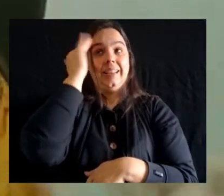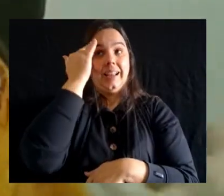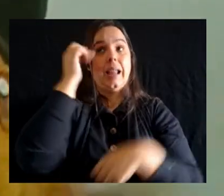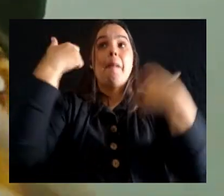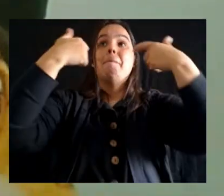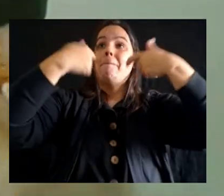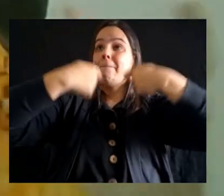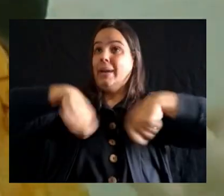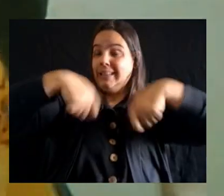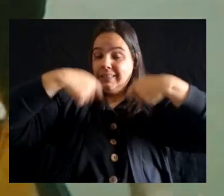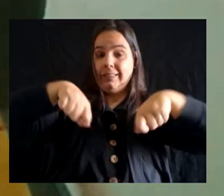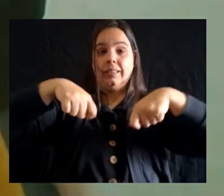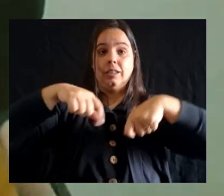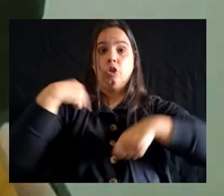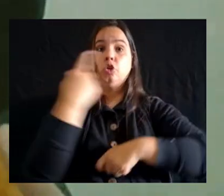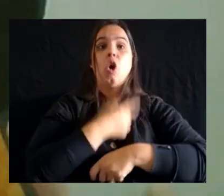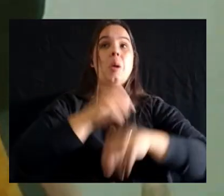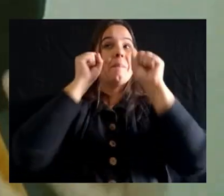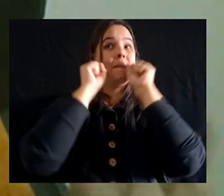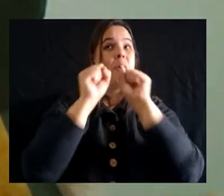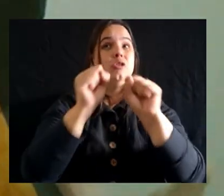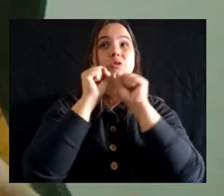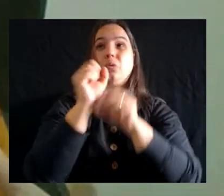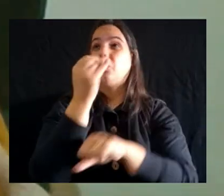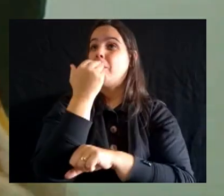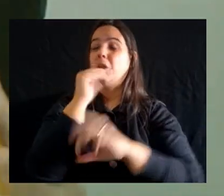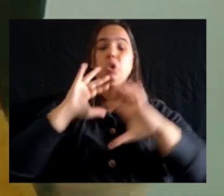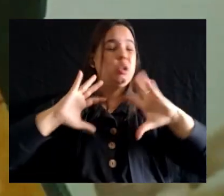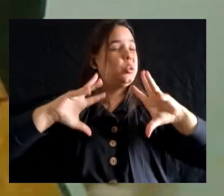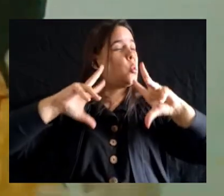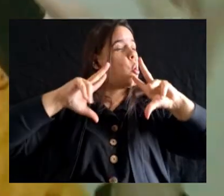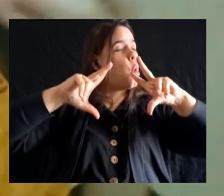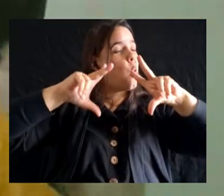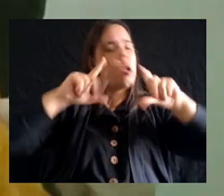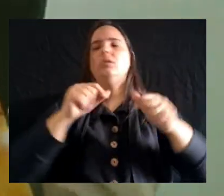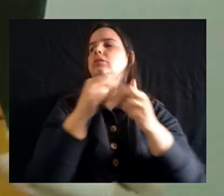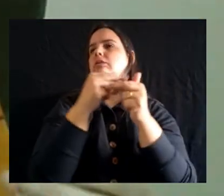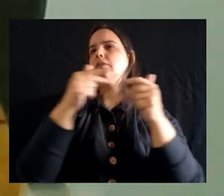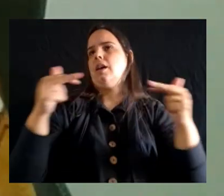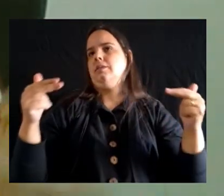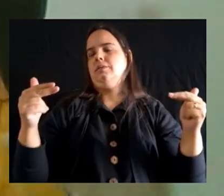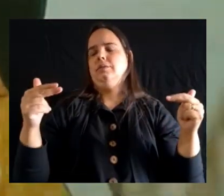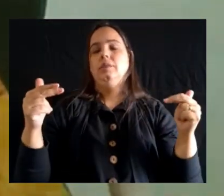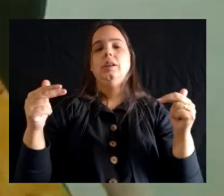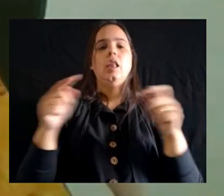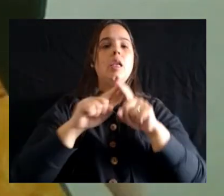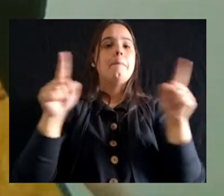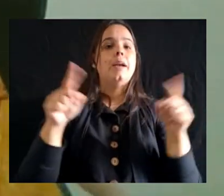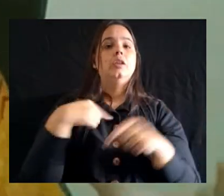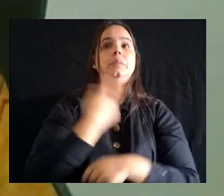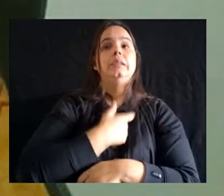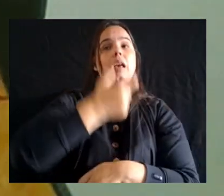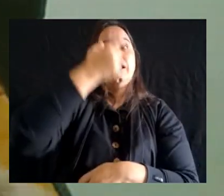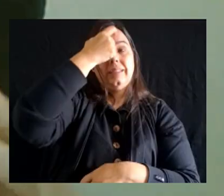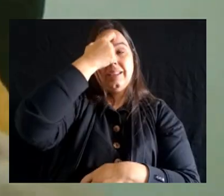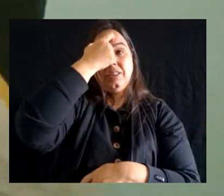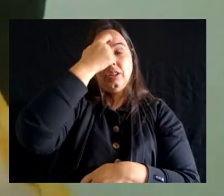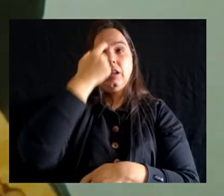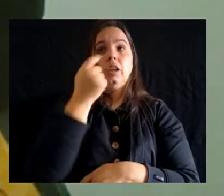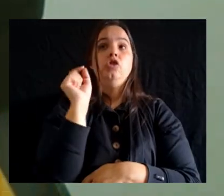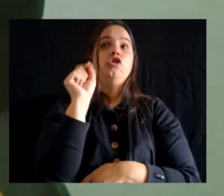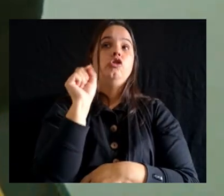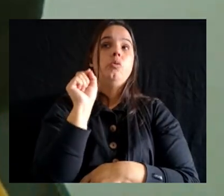gente pode comer todos os alimentos, mas, lógico, a gente tem que ter essa consciência de quantidade